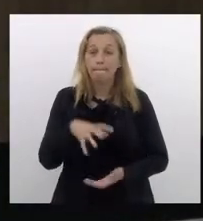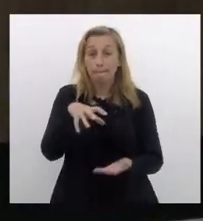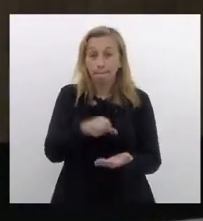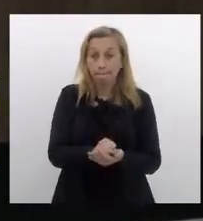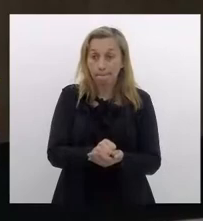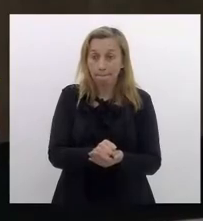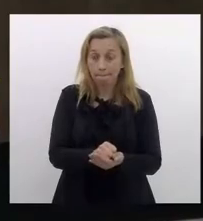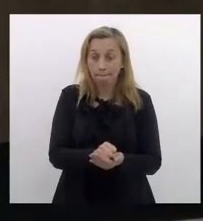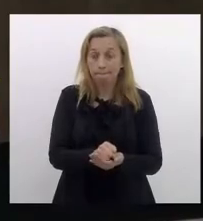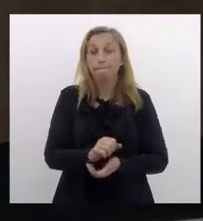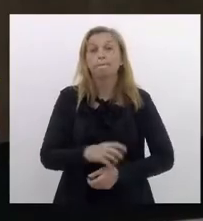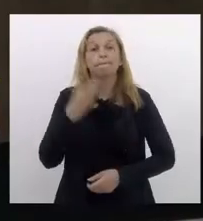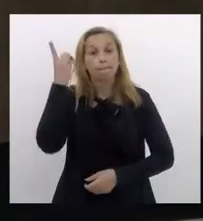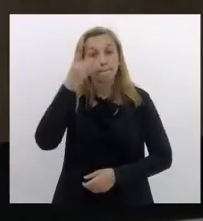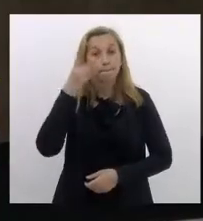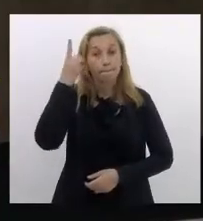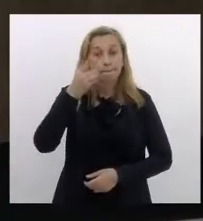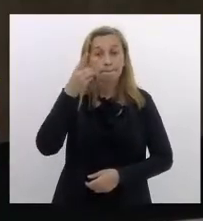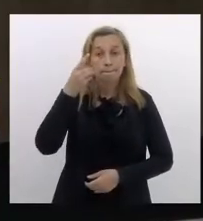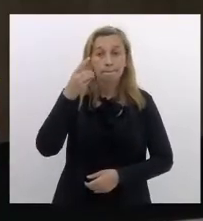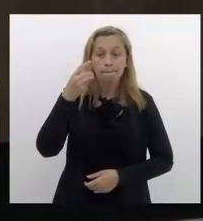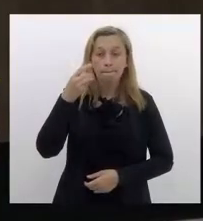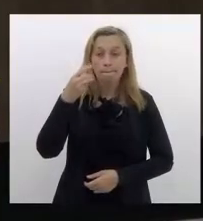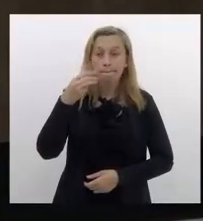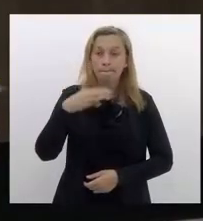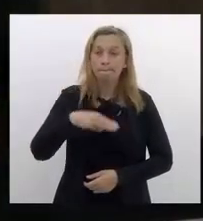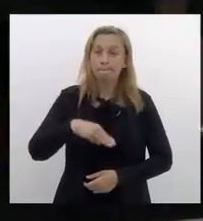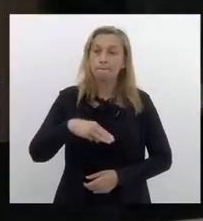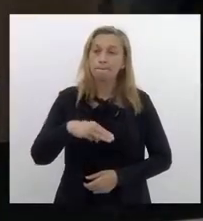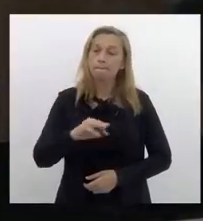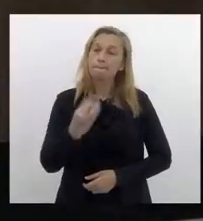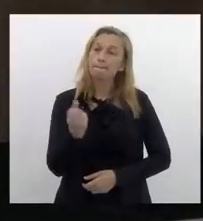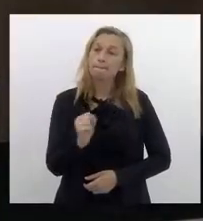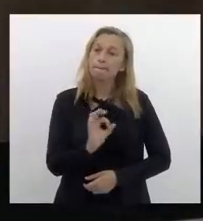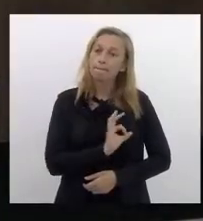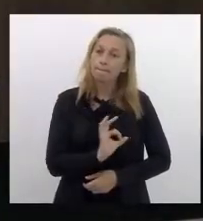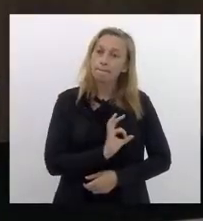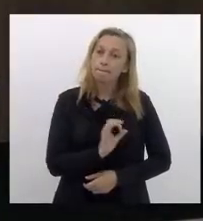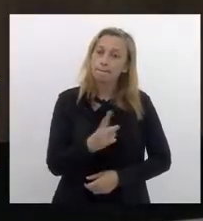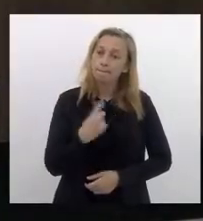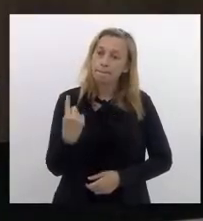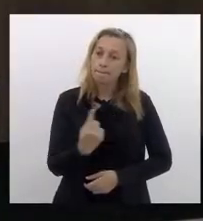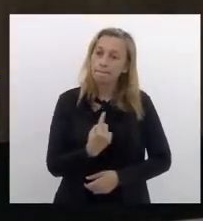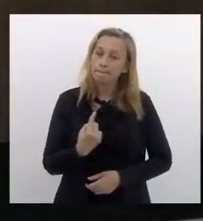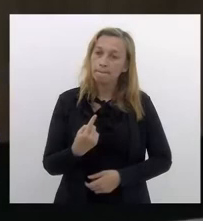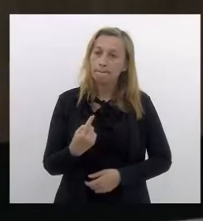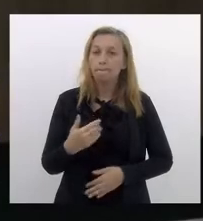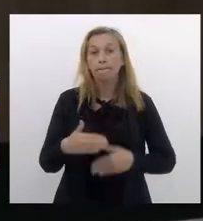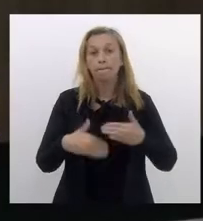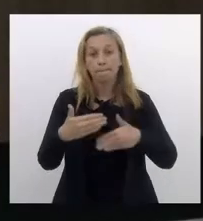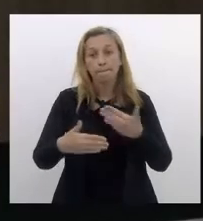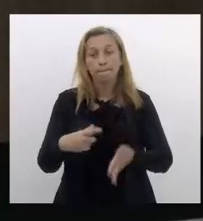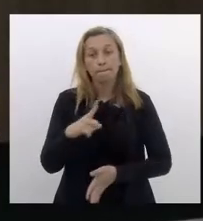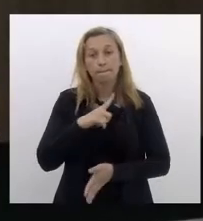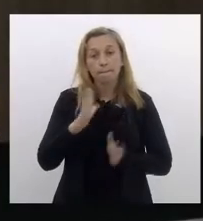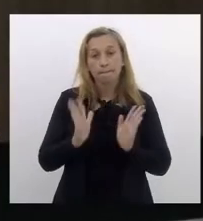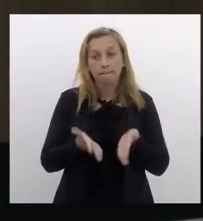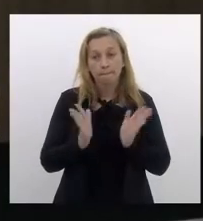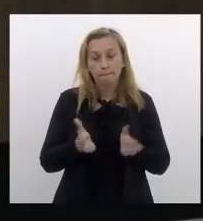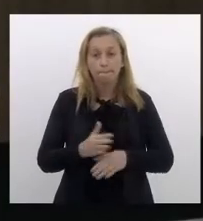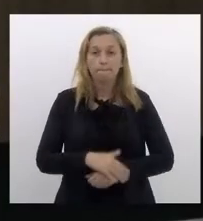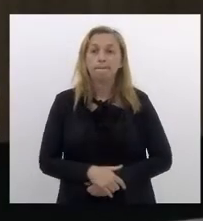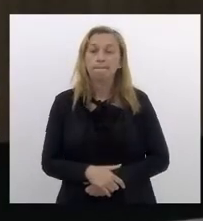registrado, deputada Marta Rocha, a nossa participação no processo que hoje foi